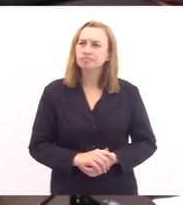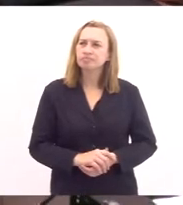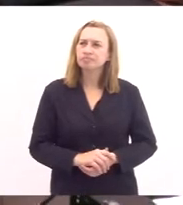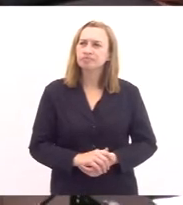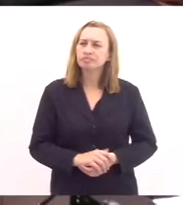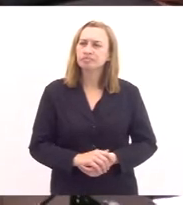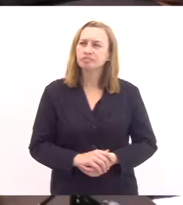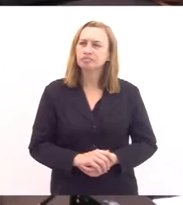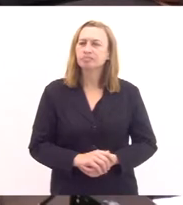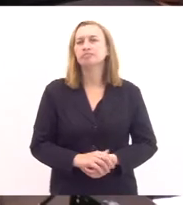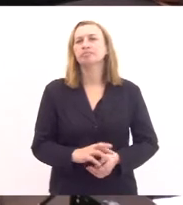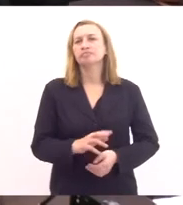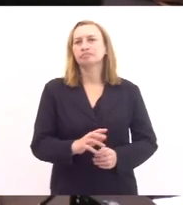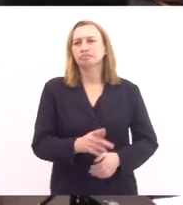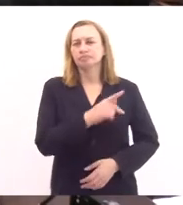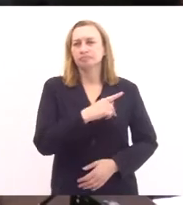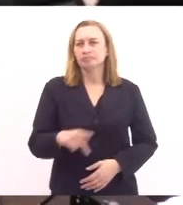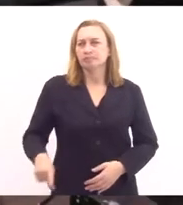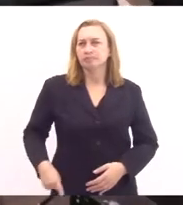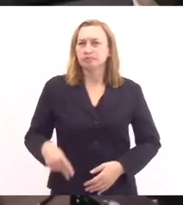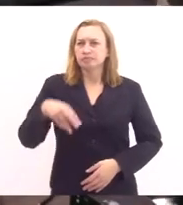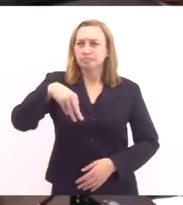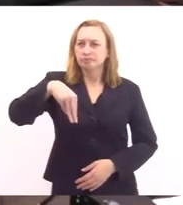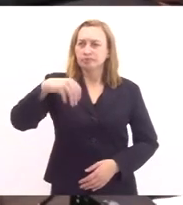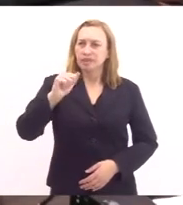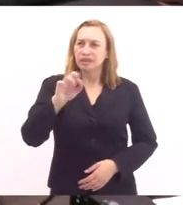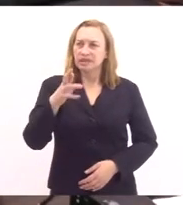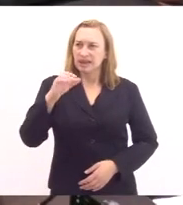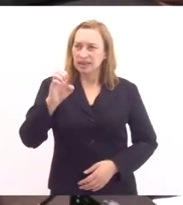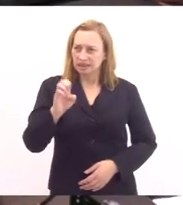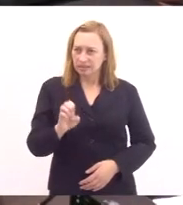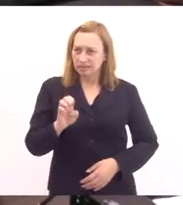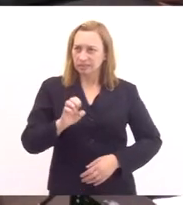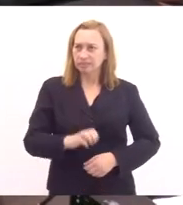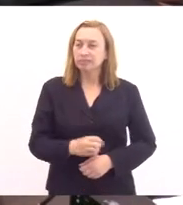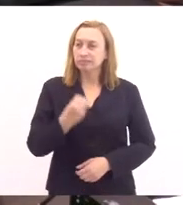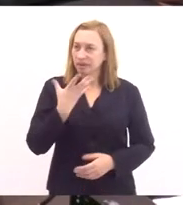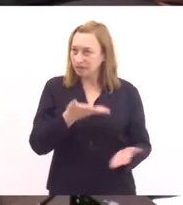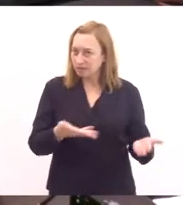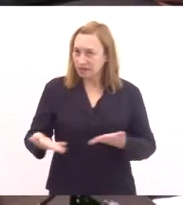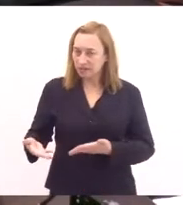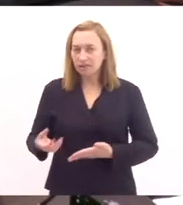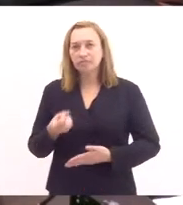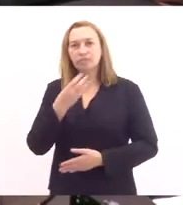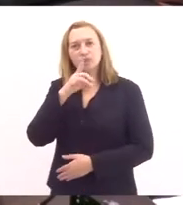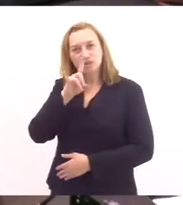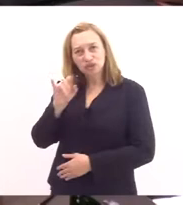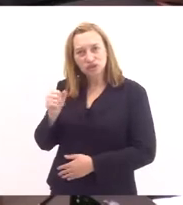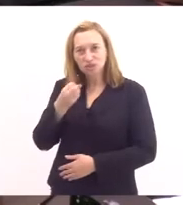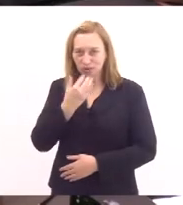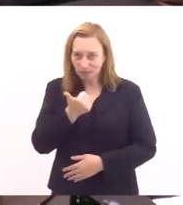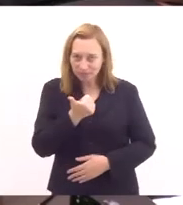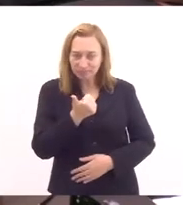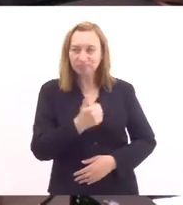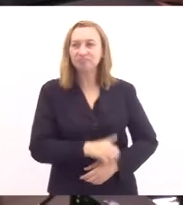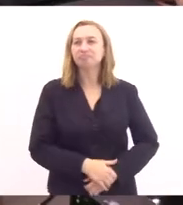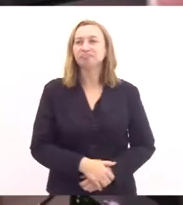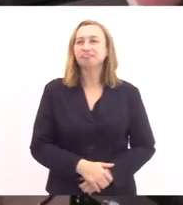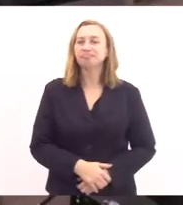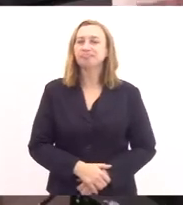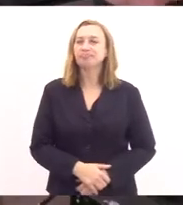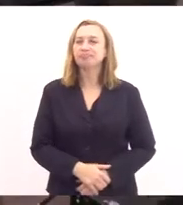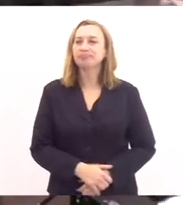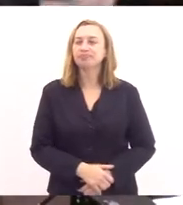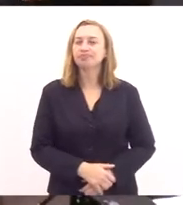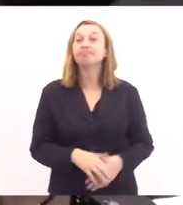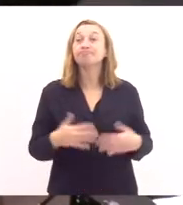é a Presidenta marcelis Vader é bem-vinda bom dia tudo bem muito